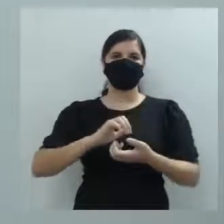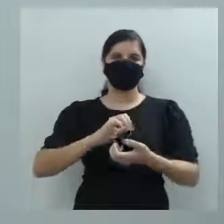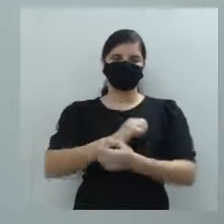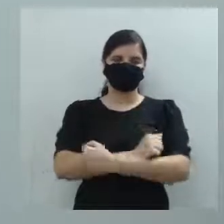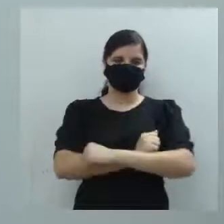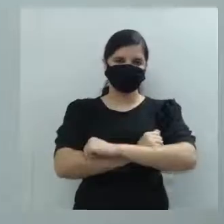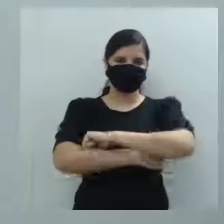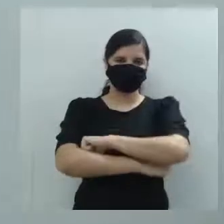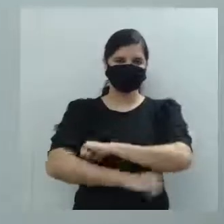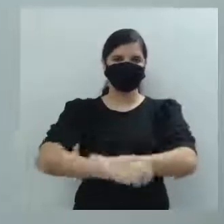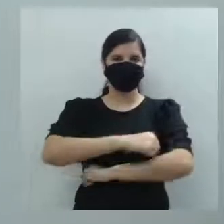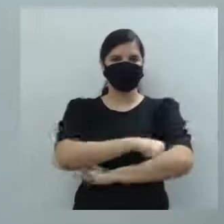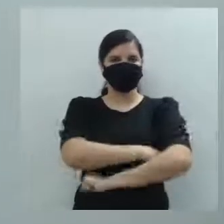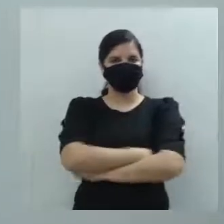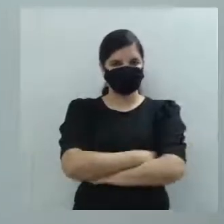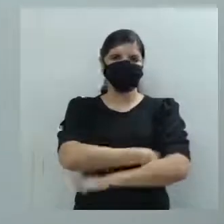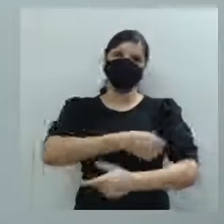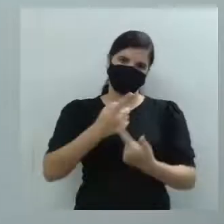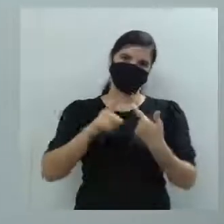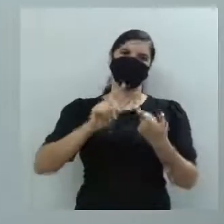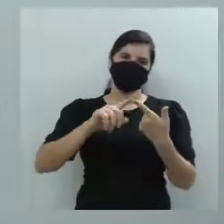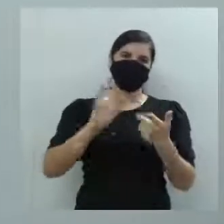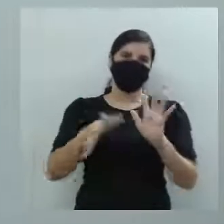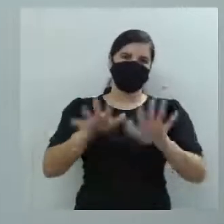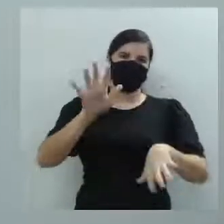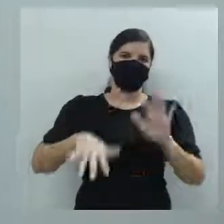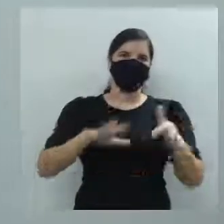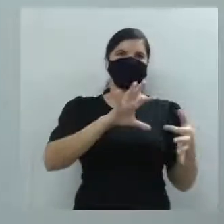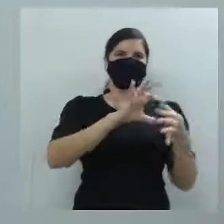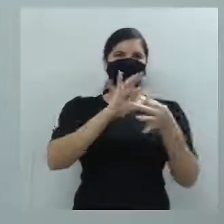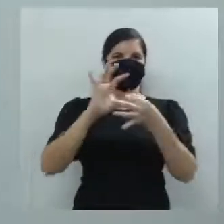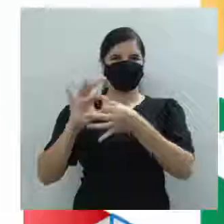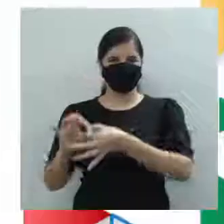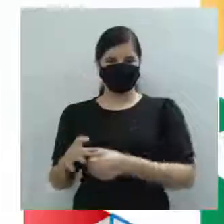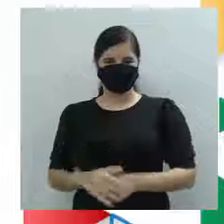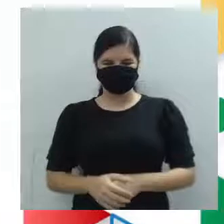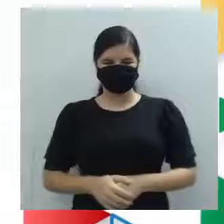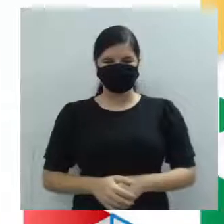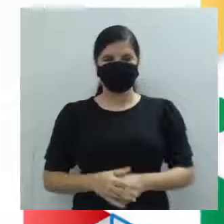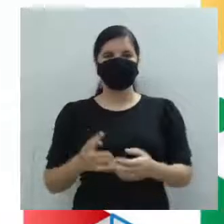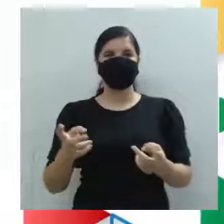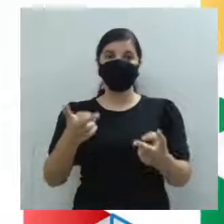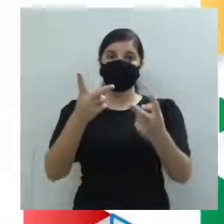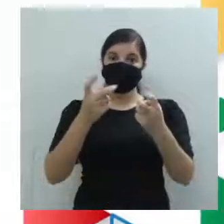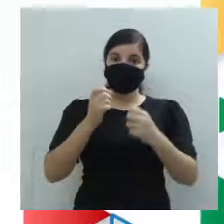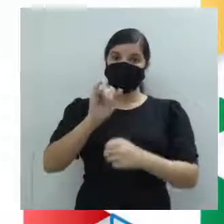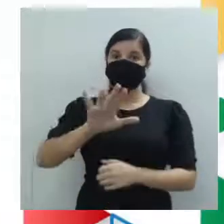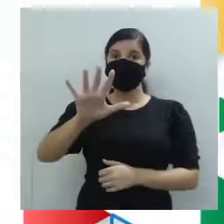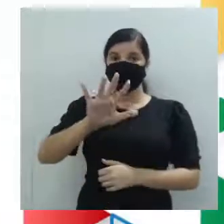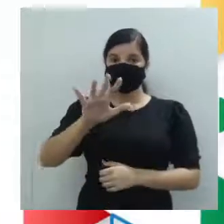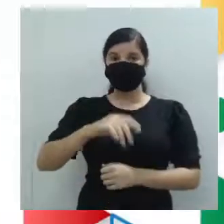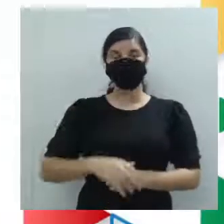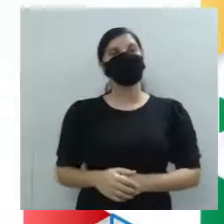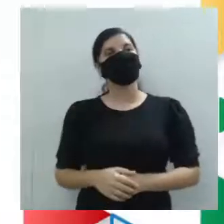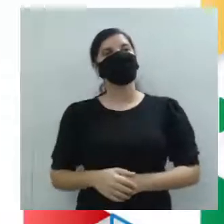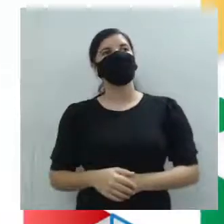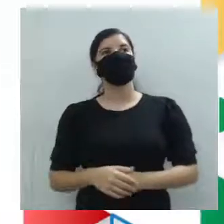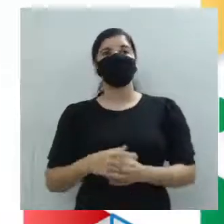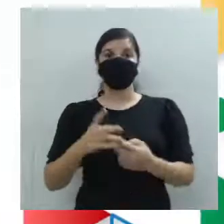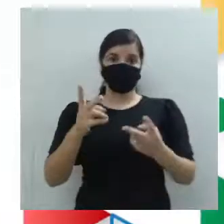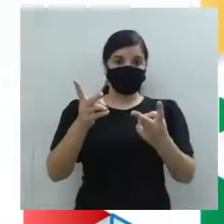lembrando sempre o contexto. Olhem para essa fotografia que trago para vocês. Peço agora que